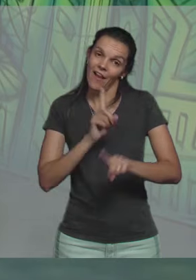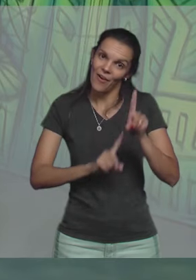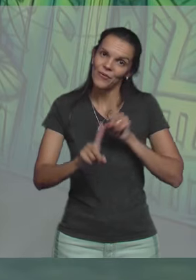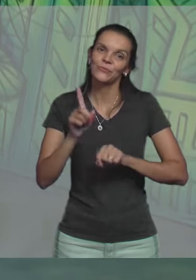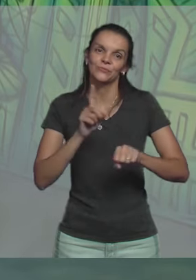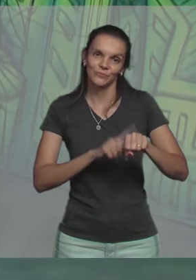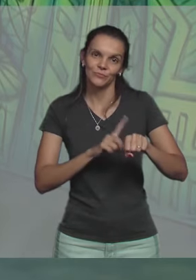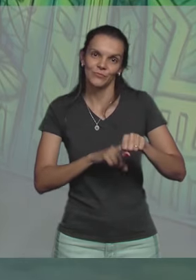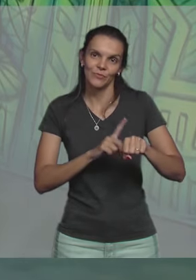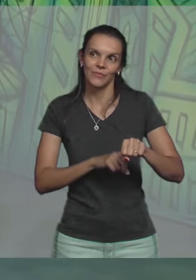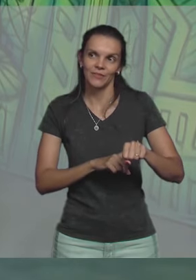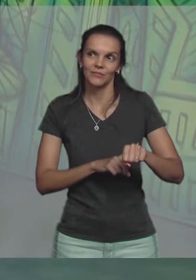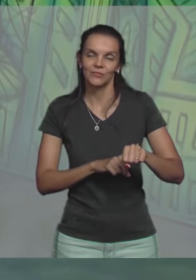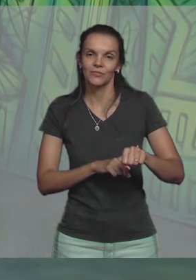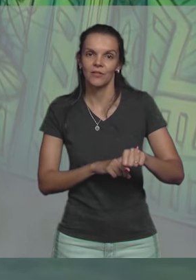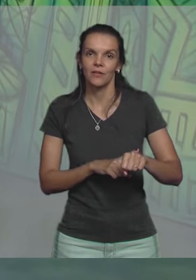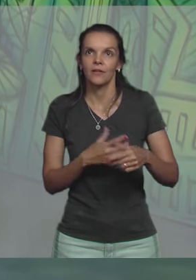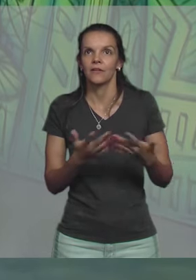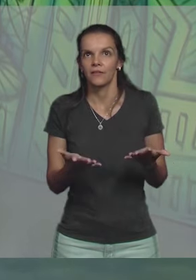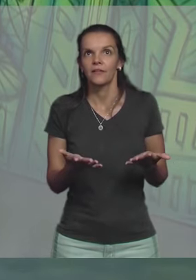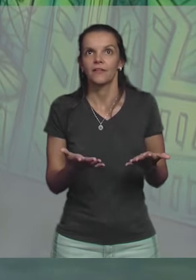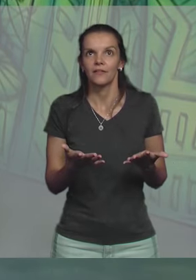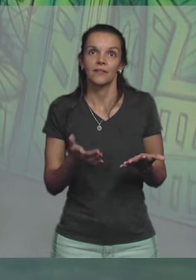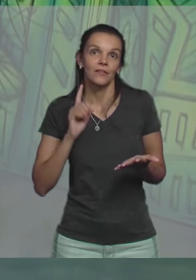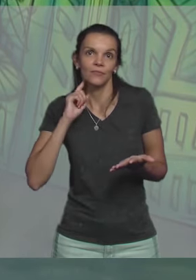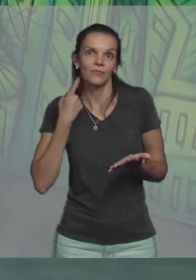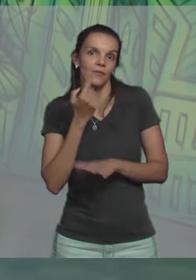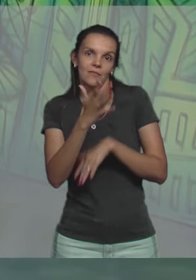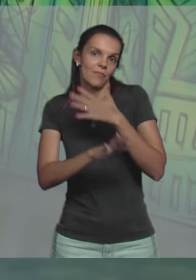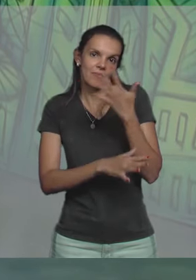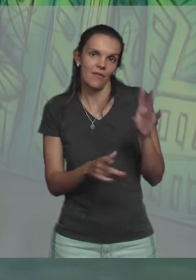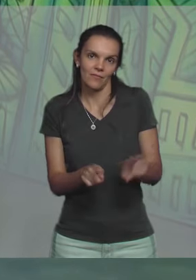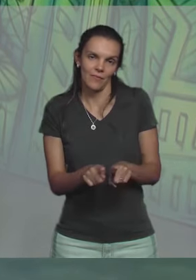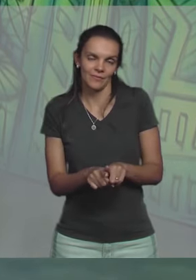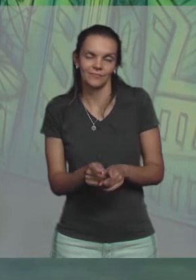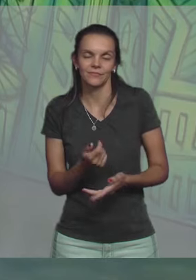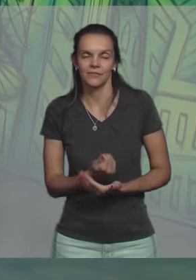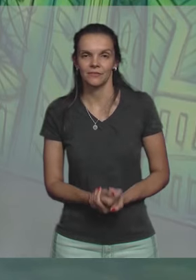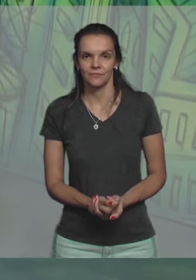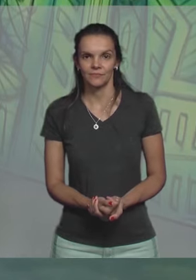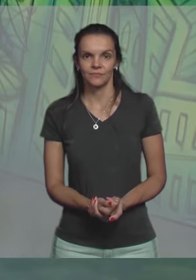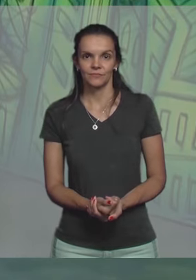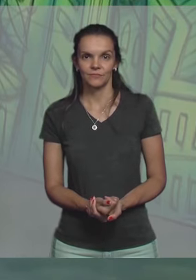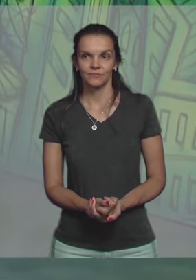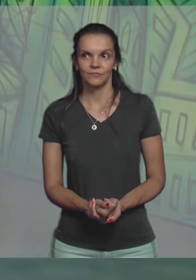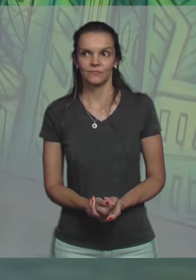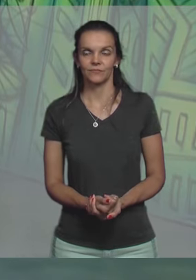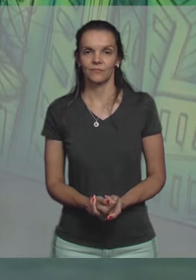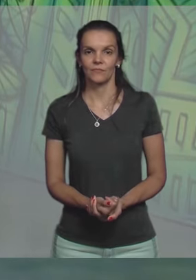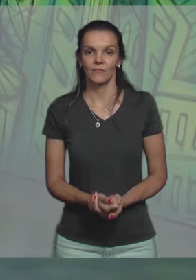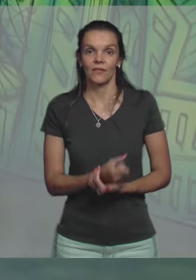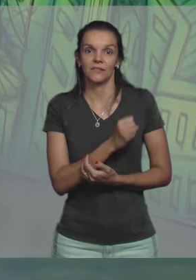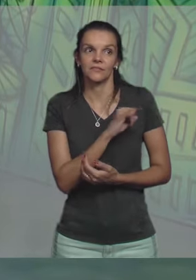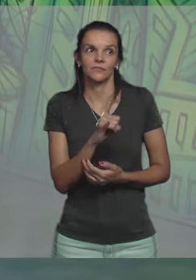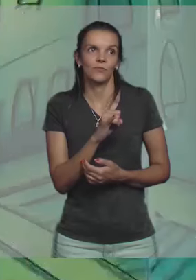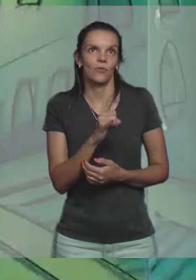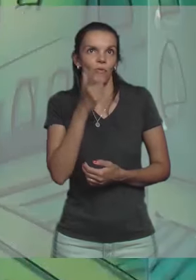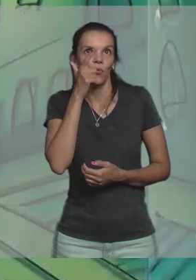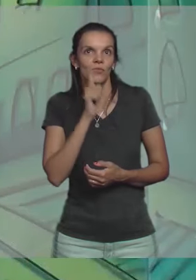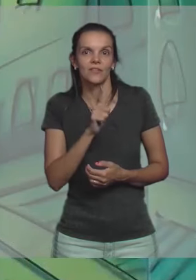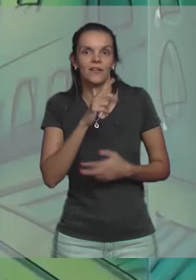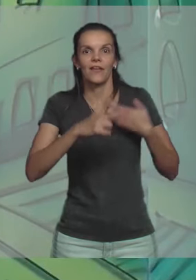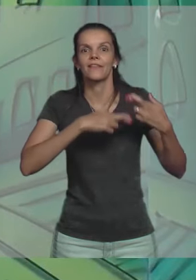momento, pode, digamos assim, respingar numa poluição ambiental. Porque por mais que você consiga reciclar, não